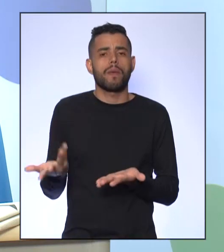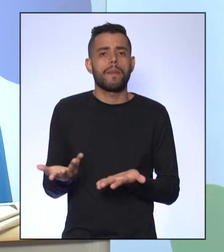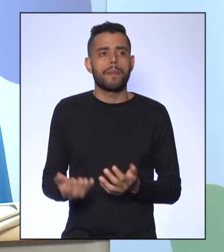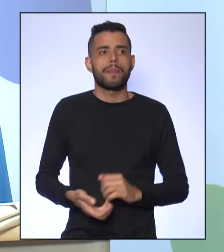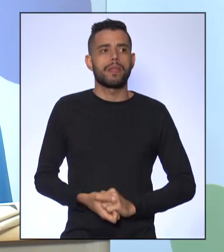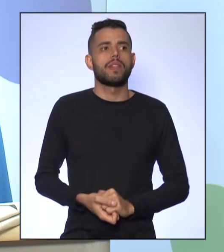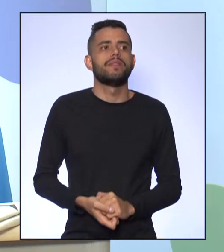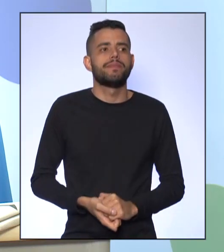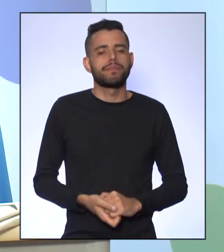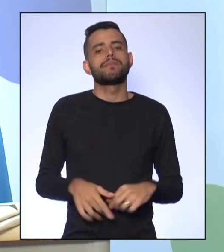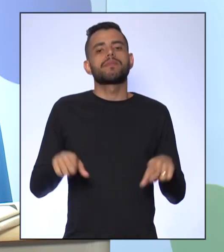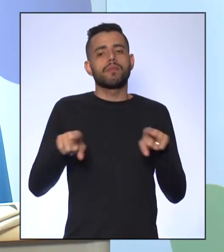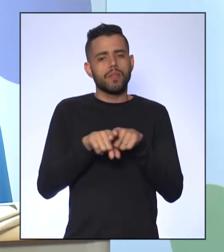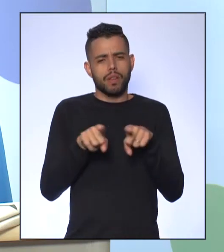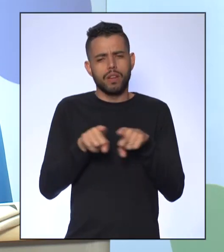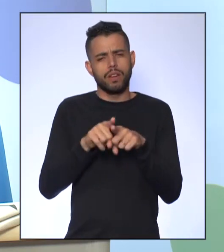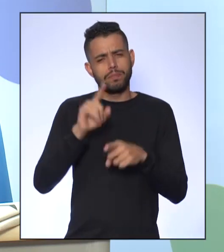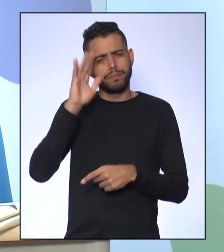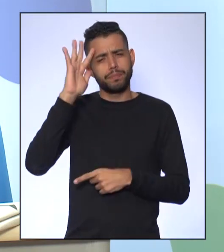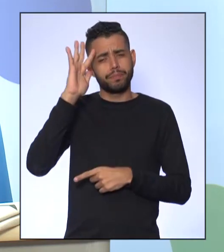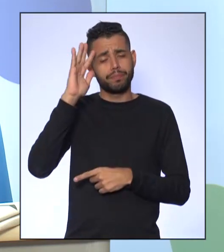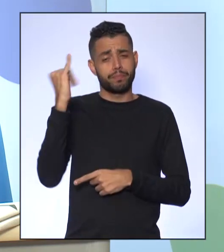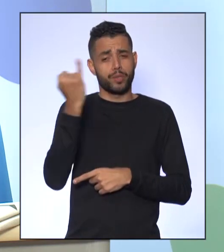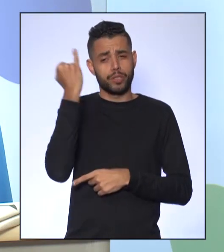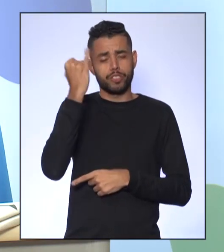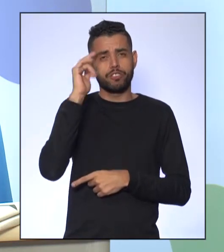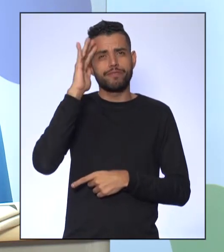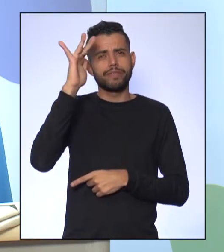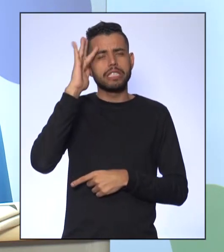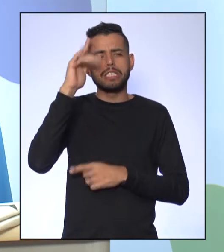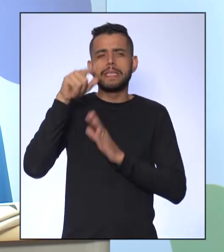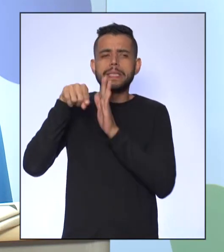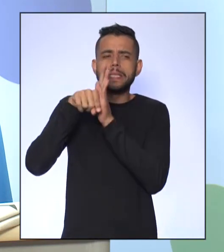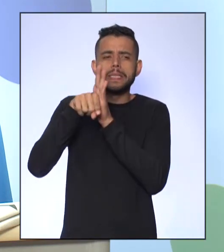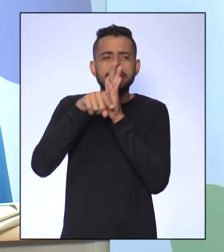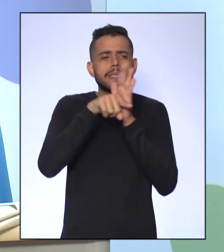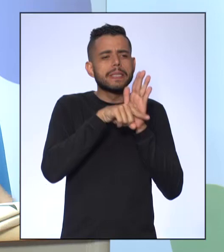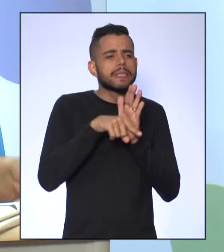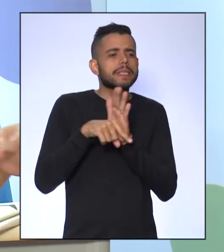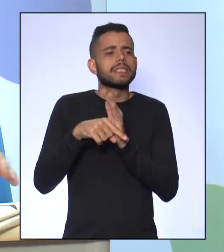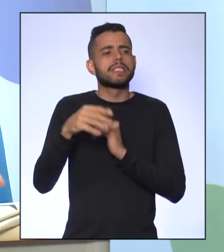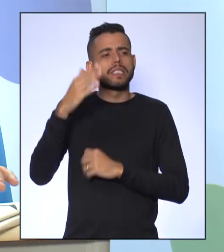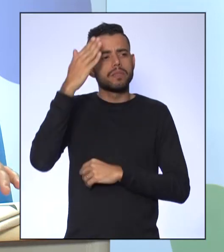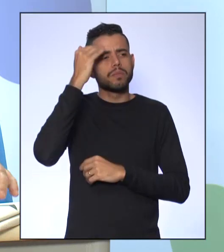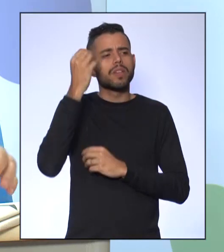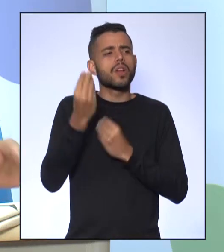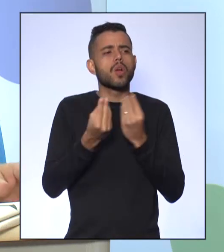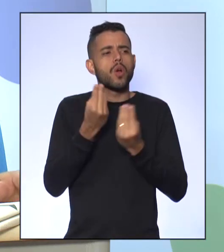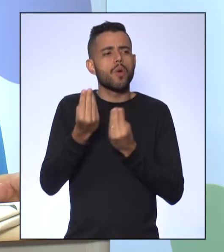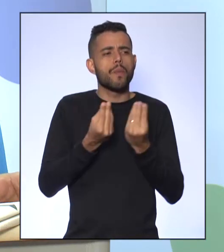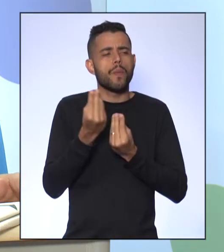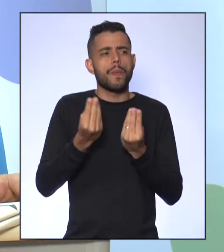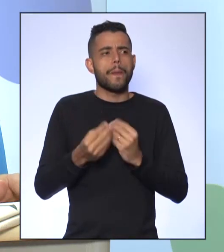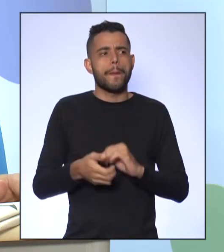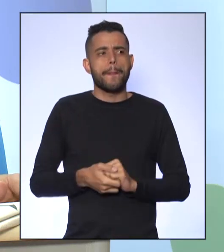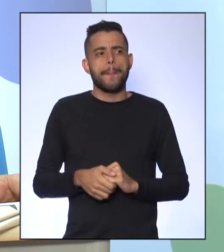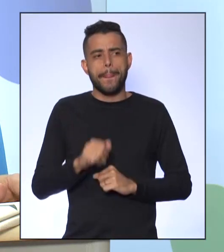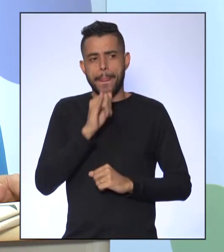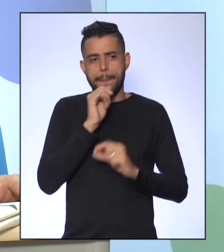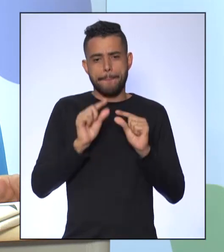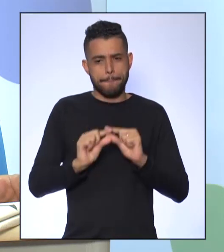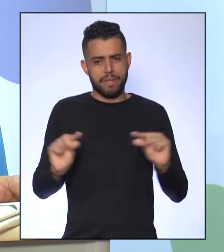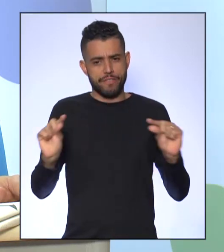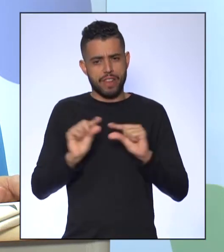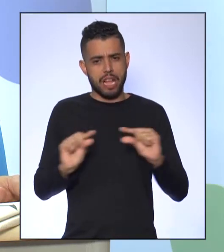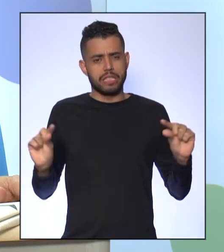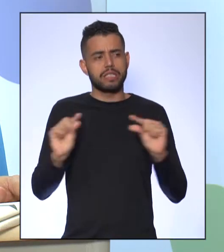né, refletir e investigar, compor o argumento, né? Então, essa frase aqui esses estoicos